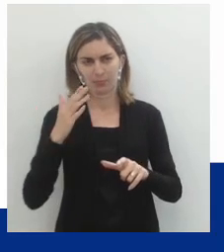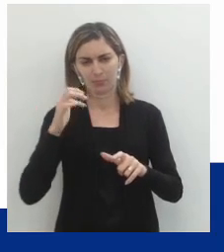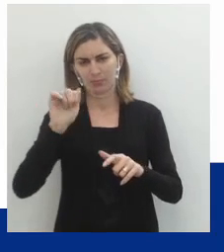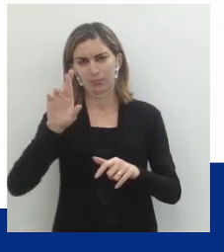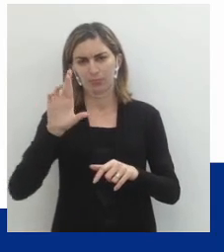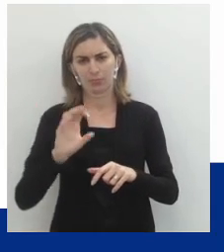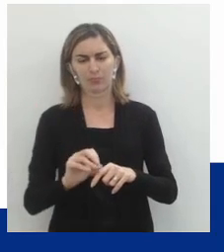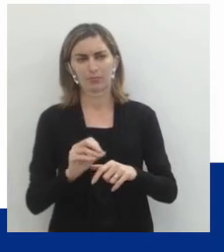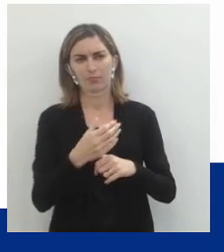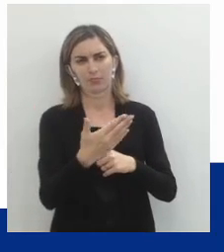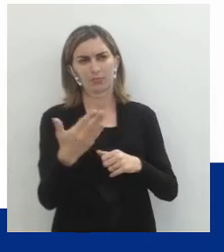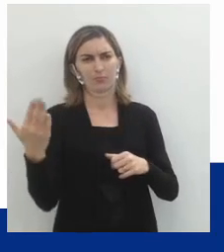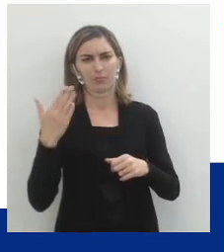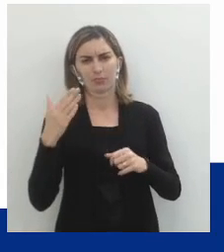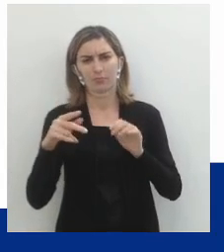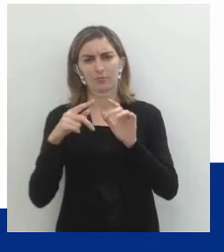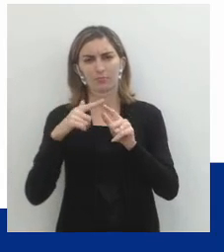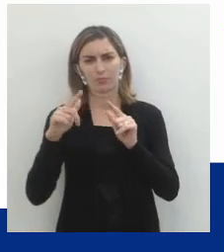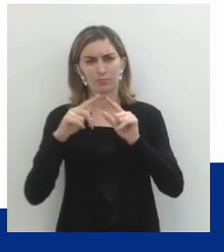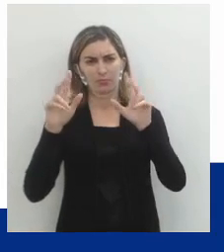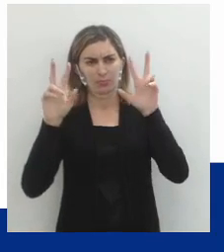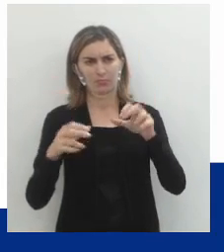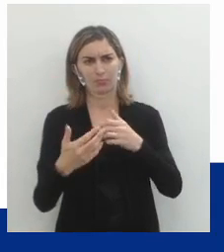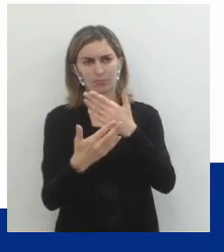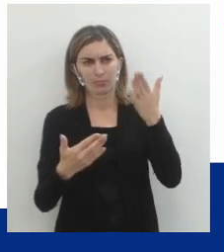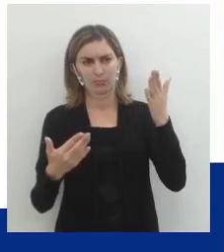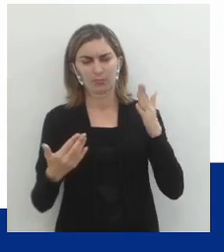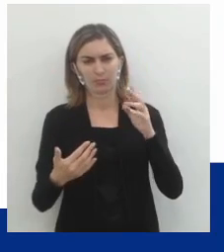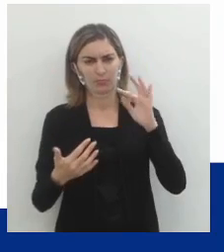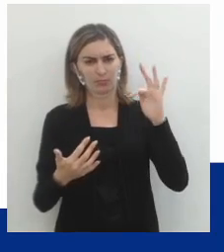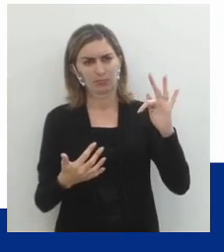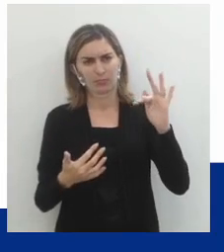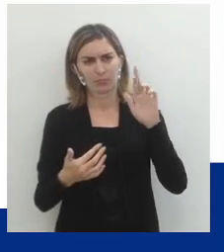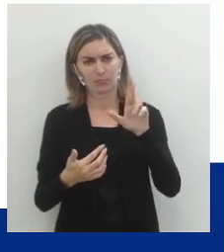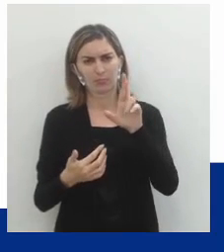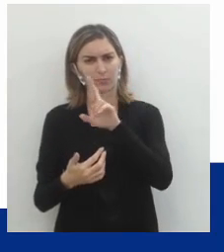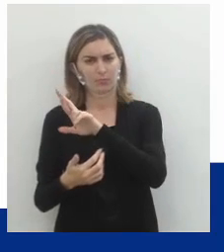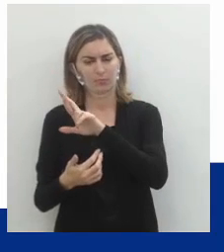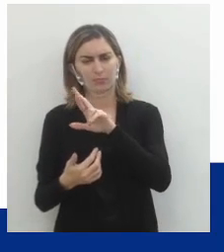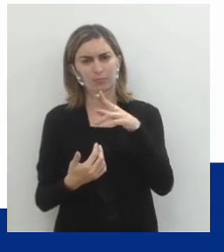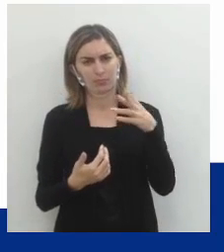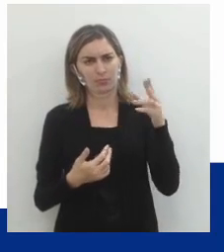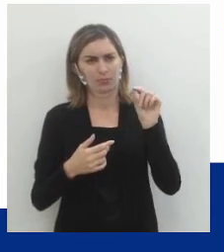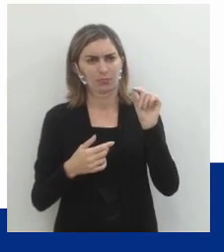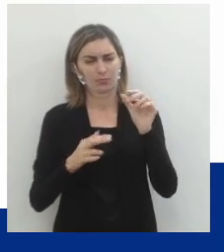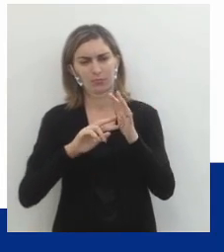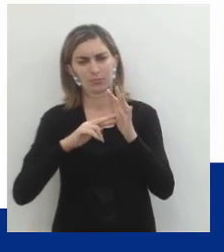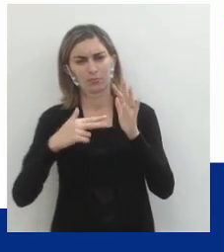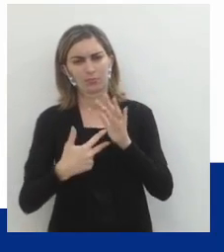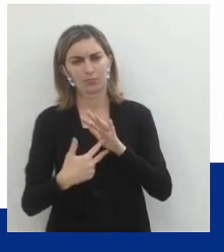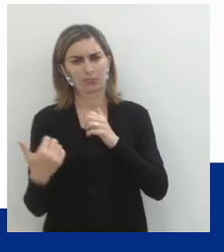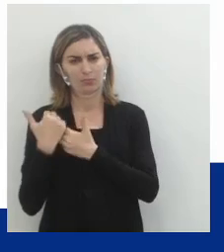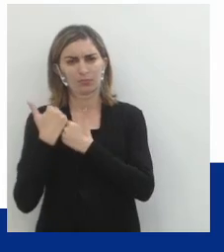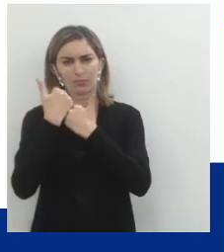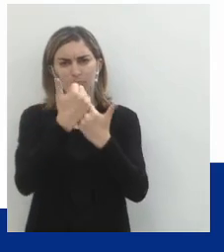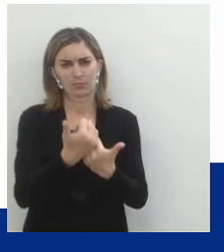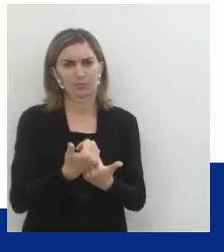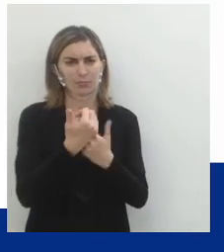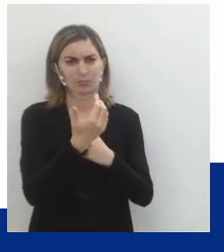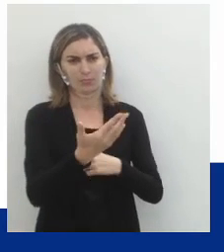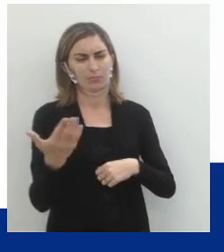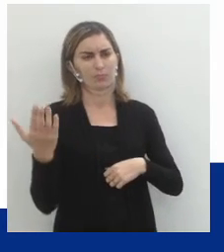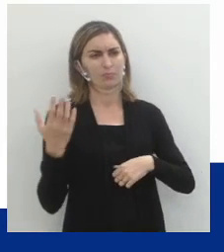sendo considerados no problema. Galera, presta atenção para você entender bem o que quer dizer essa representação em destaque